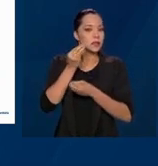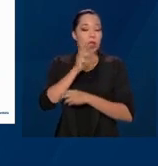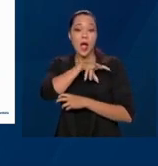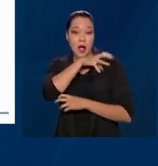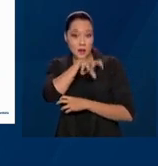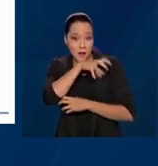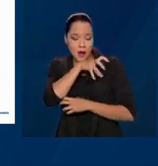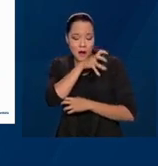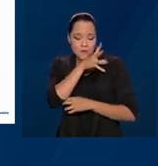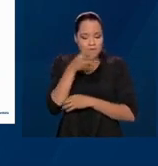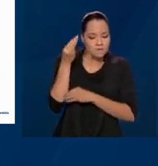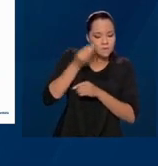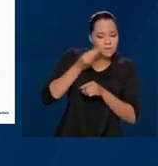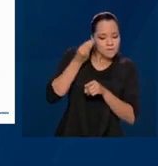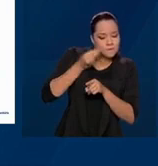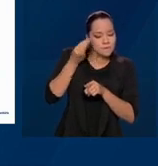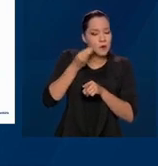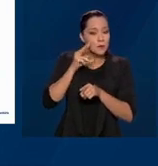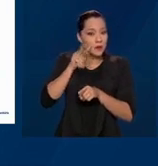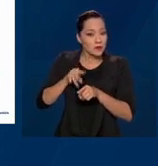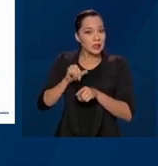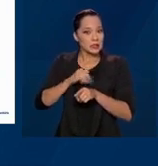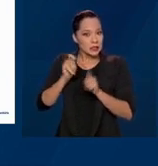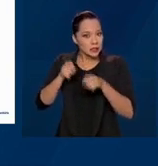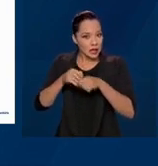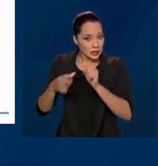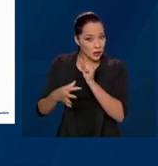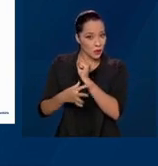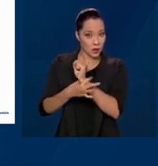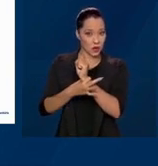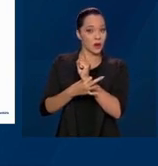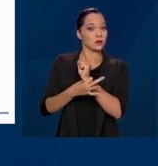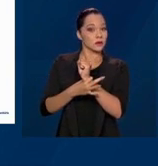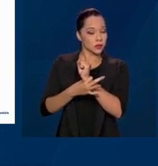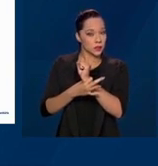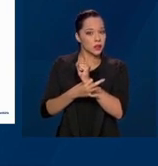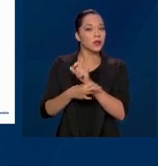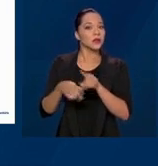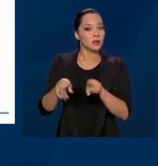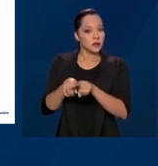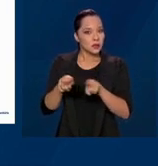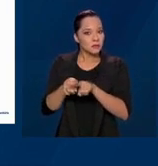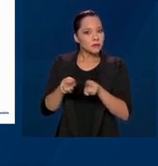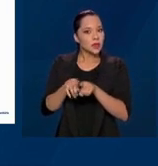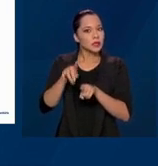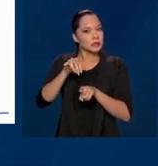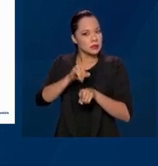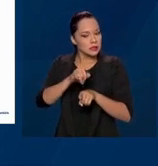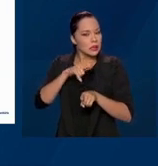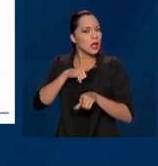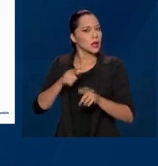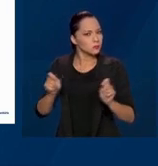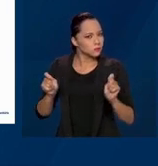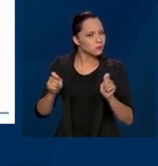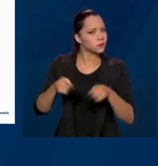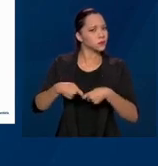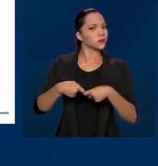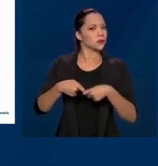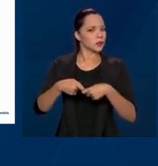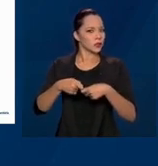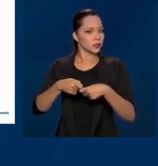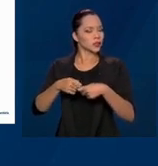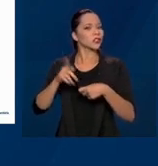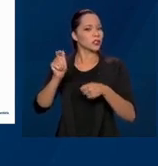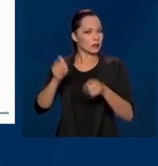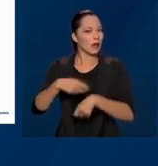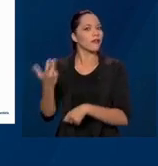se possa, então, verificar tanto a sua segurança quanto o seu potencial de se tornar uma